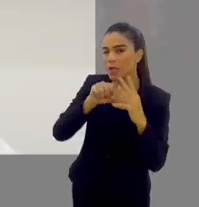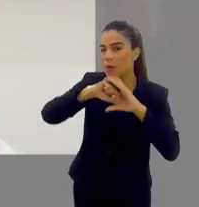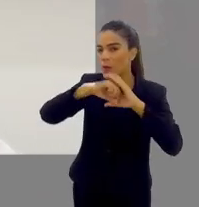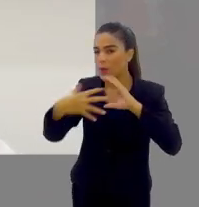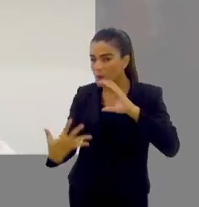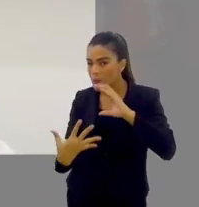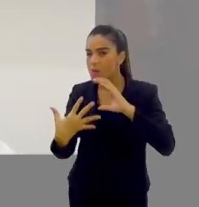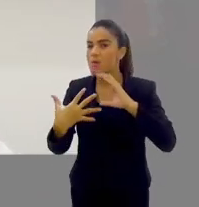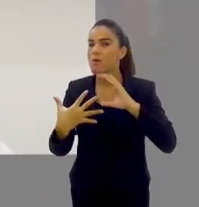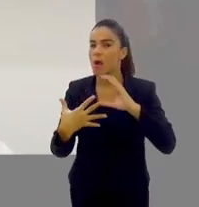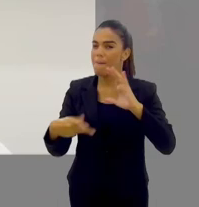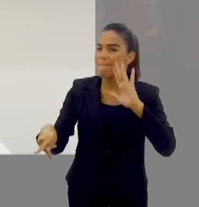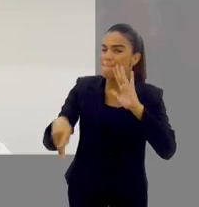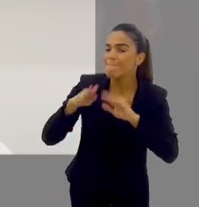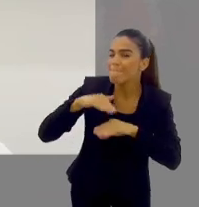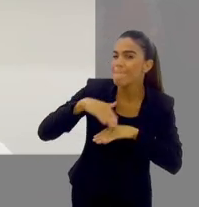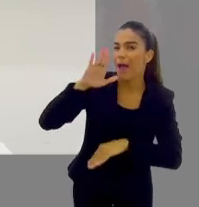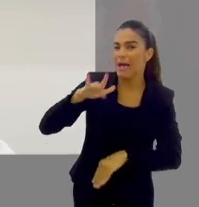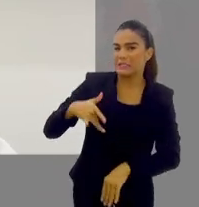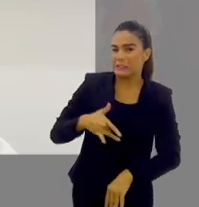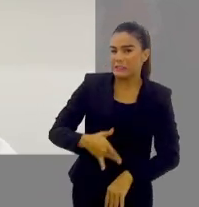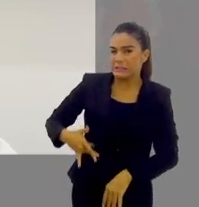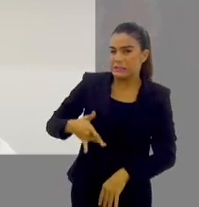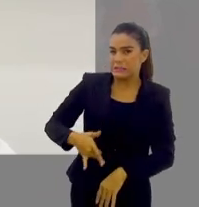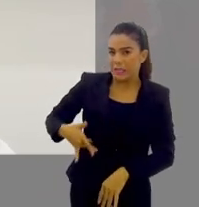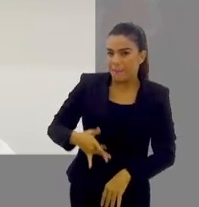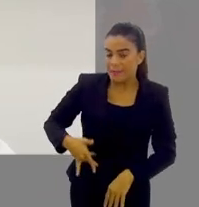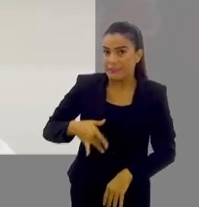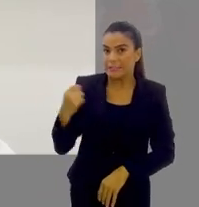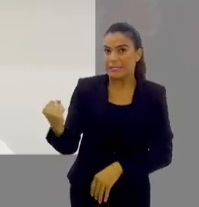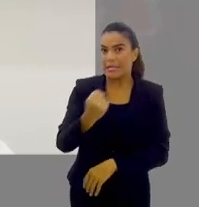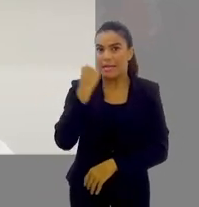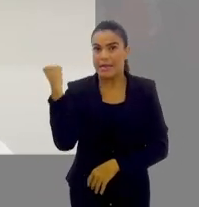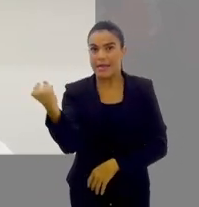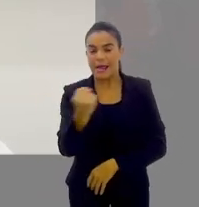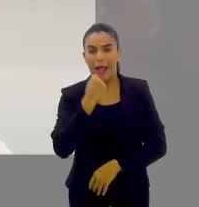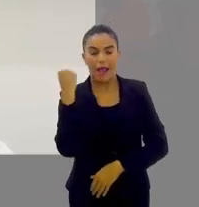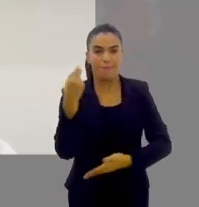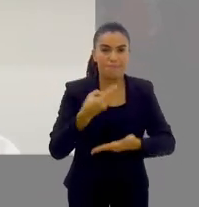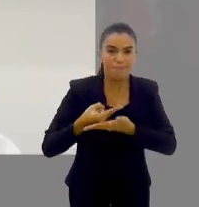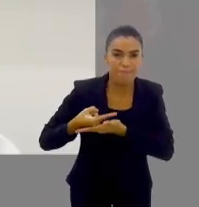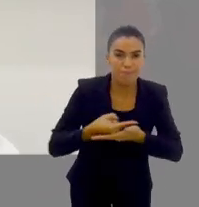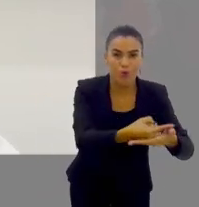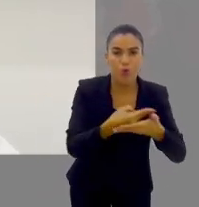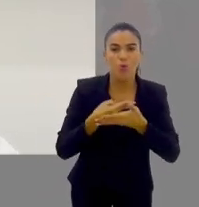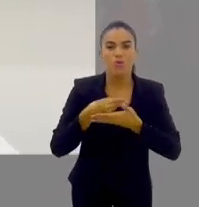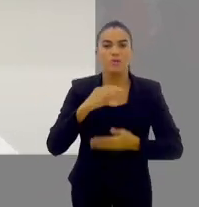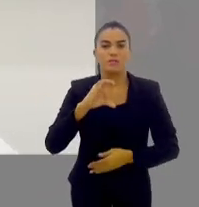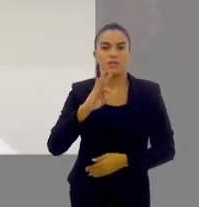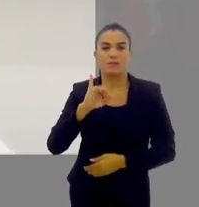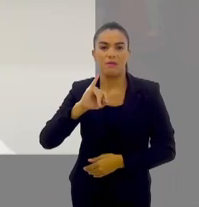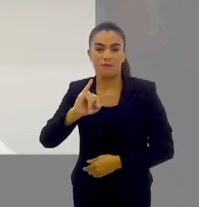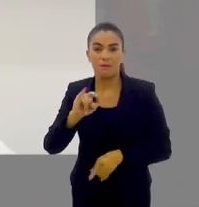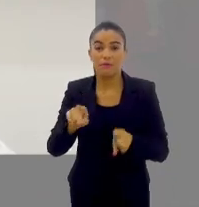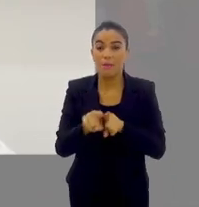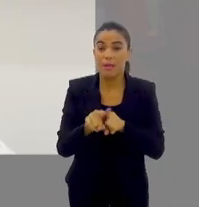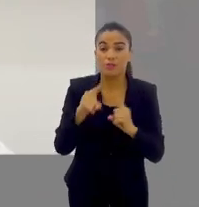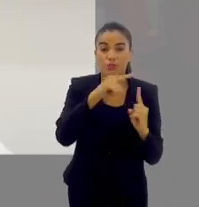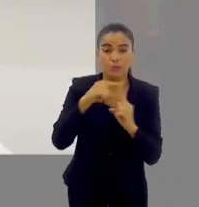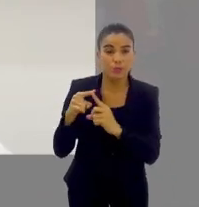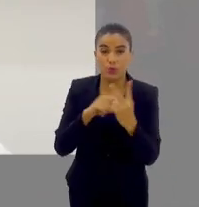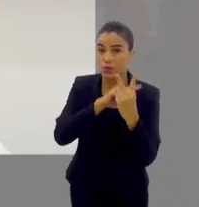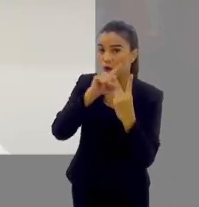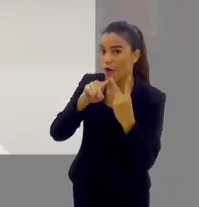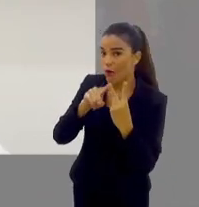tem uma característica de causar muita hepatite, lesões graves, pacientes vão para o CTI, assim como o tipo 2, que é esse que está